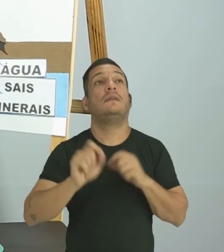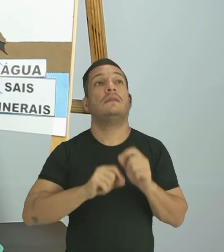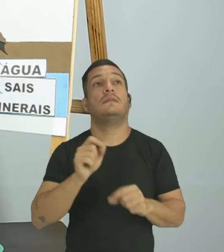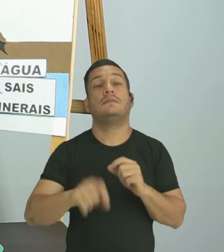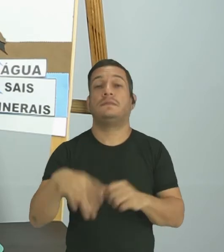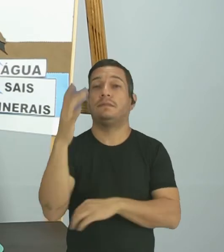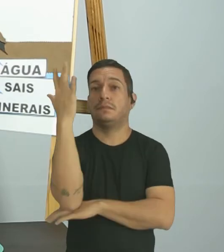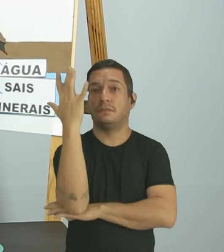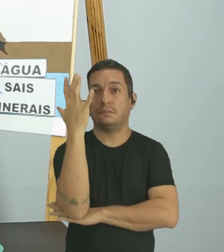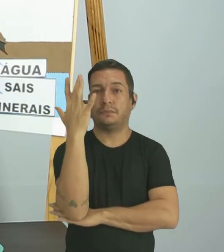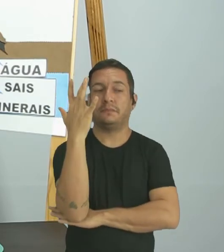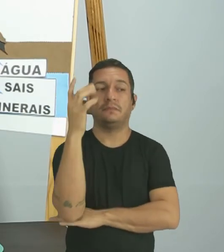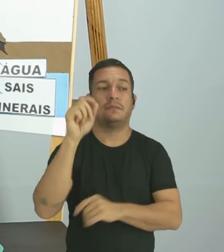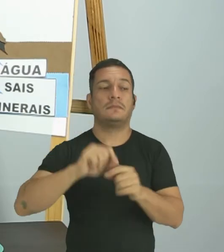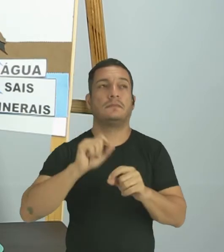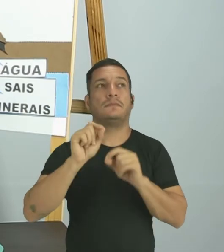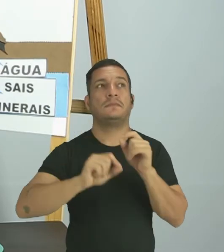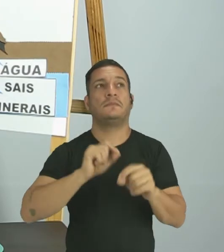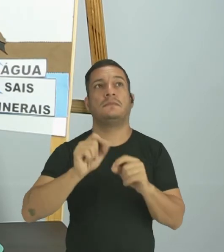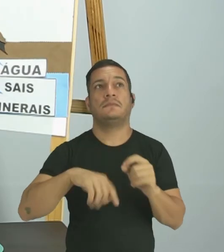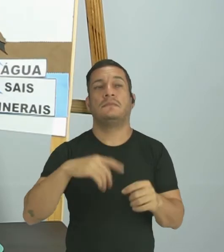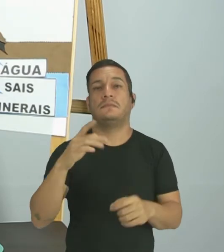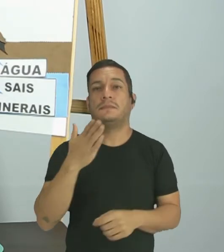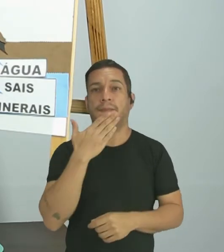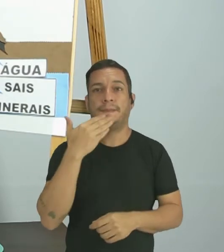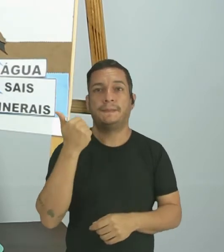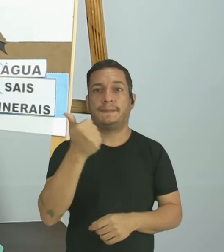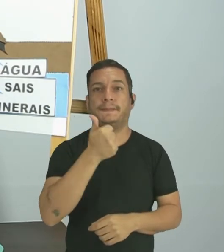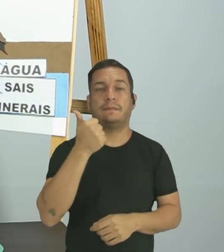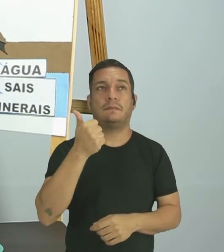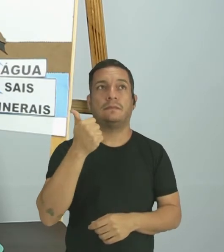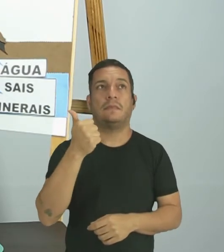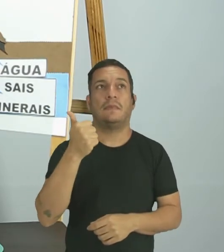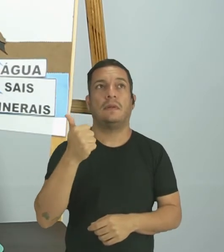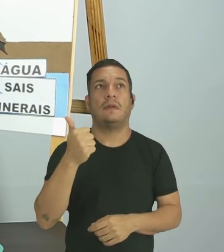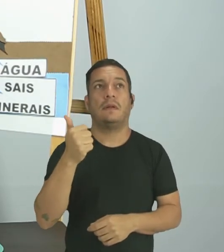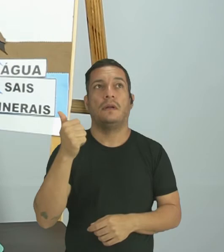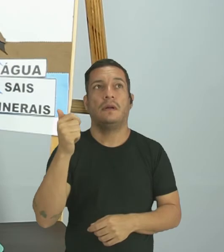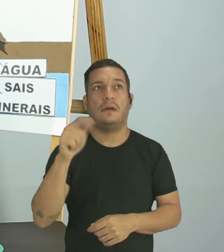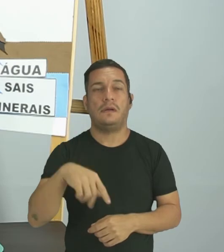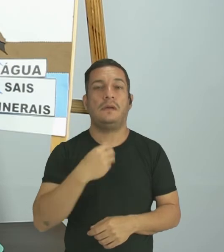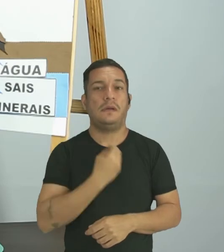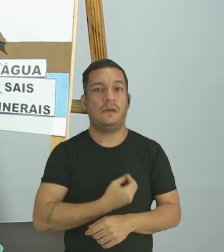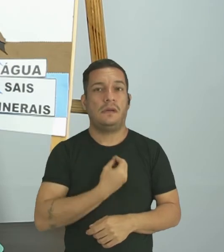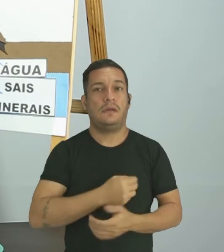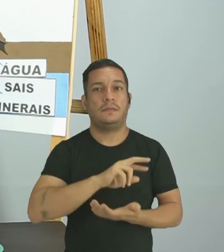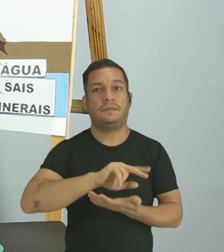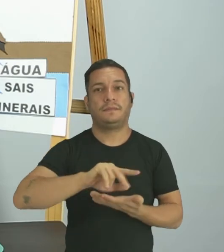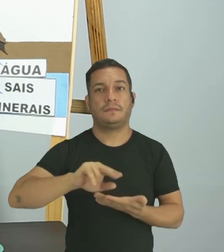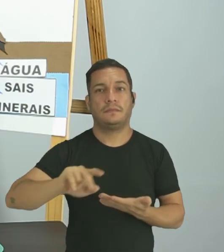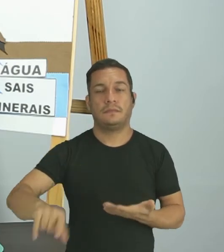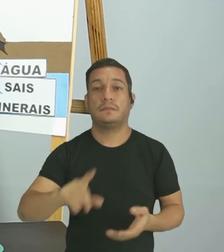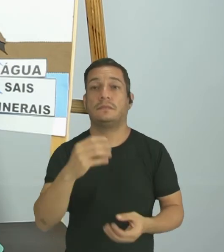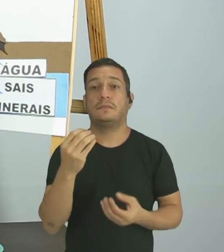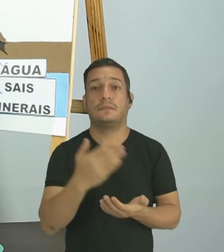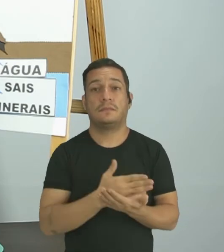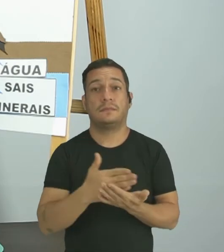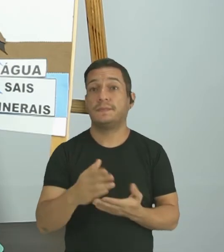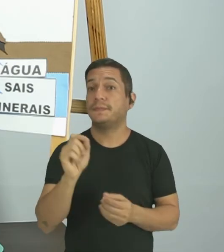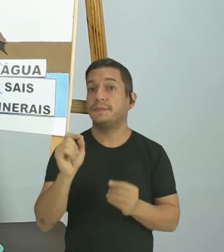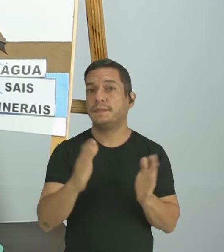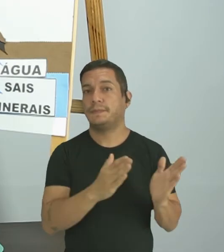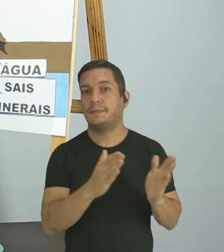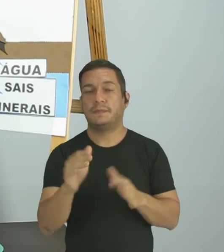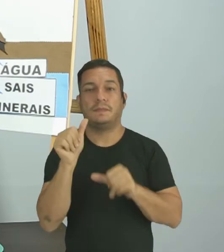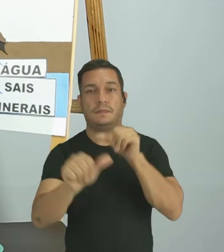das plantas fazerem o que elas fazem de melhor para os seres vivos. Começa um processo